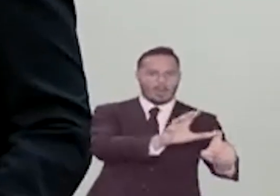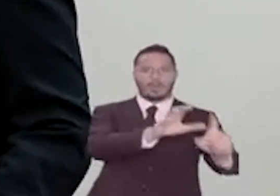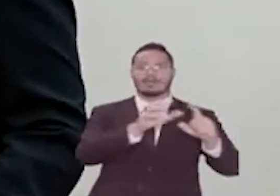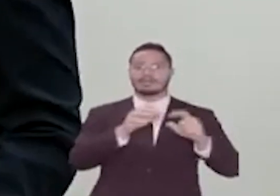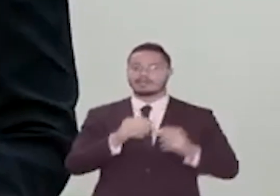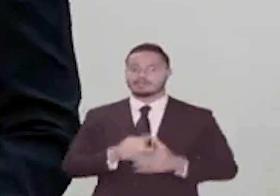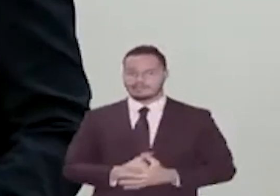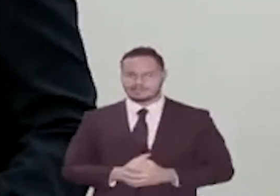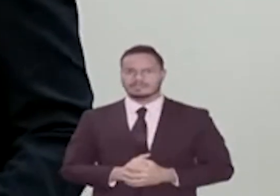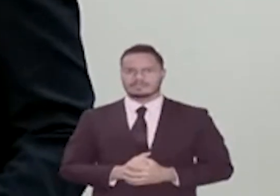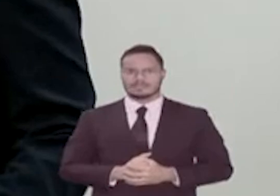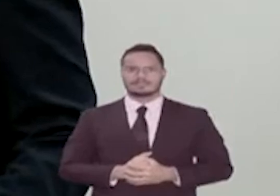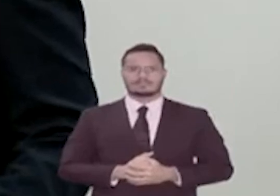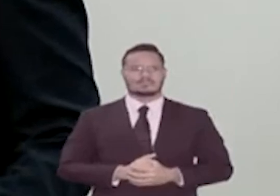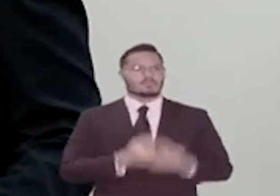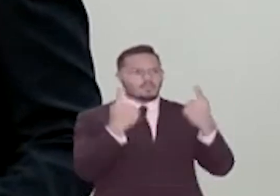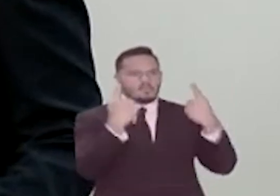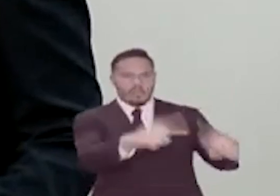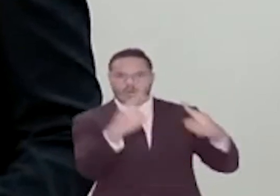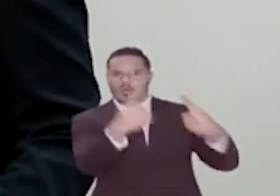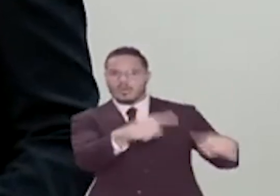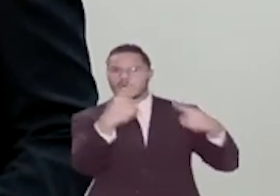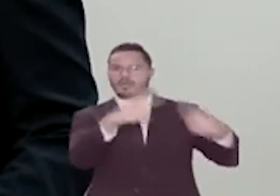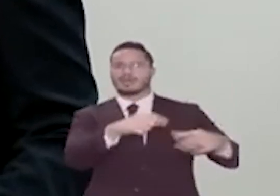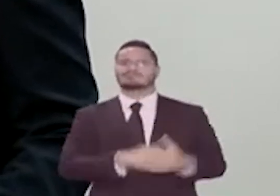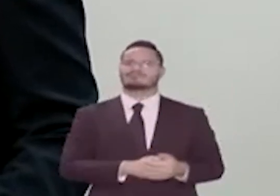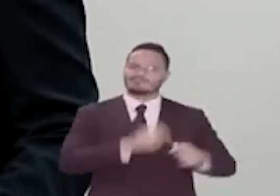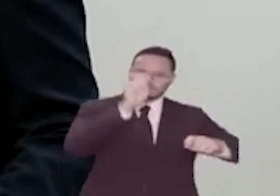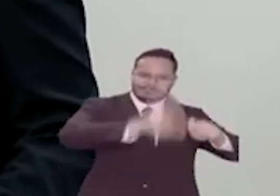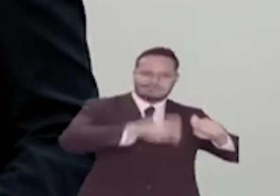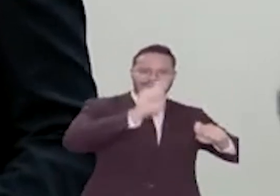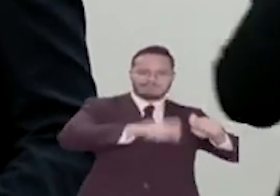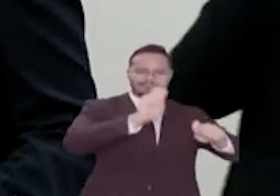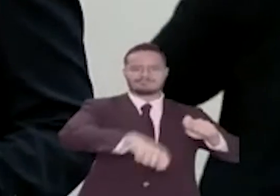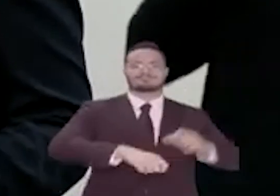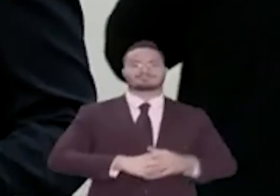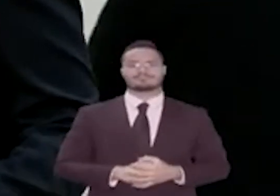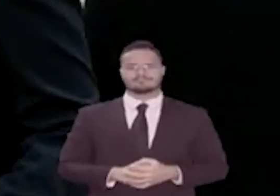violência patrimonial e a violência sexual. E muitas pessoas,